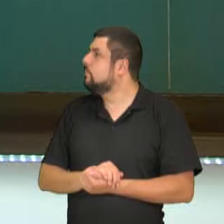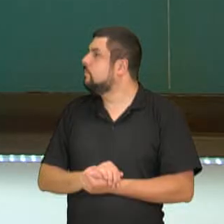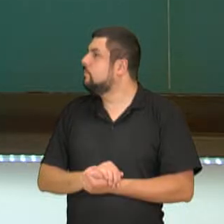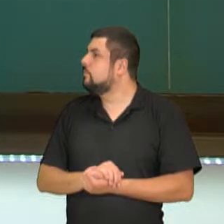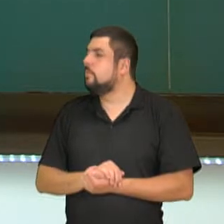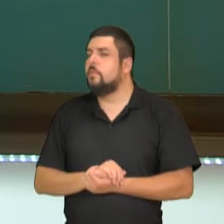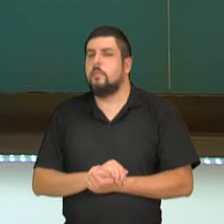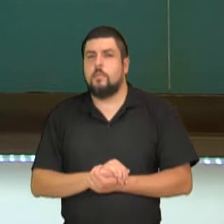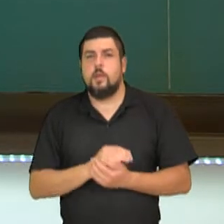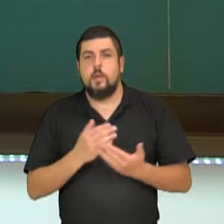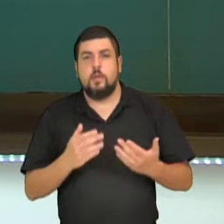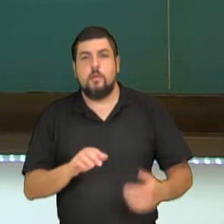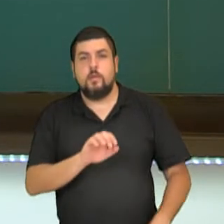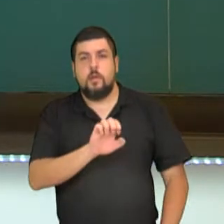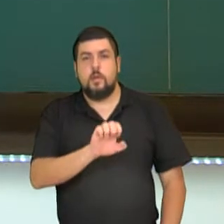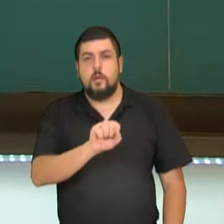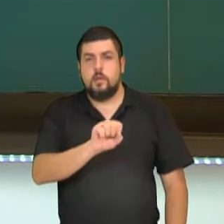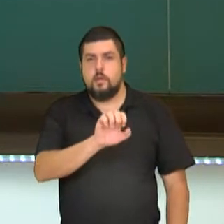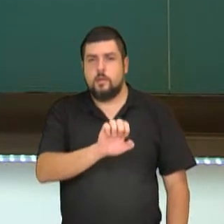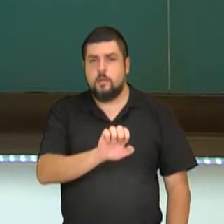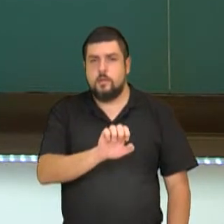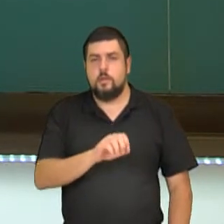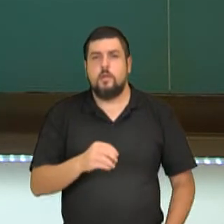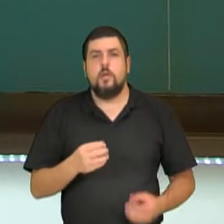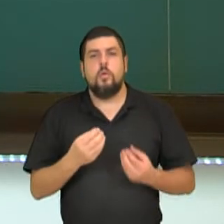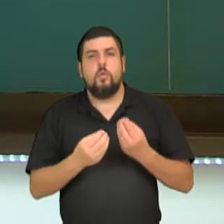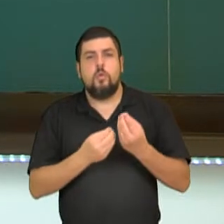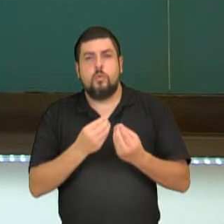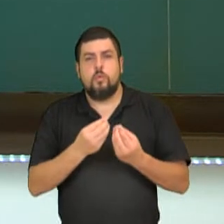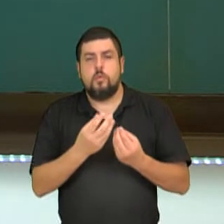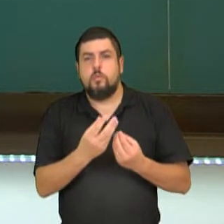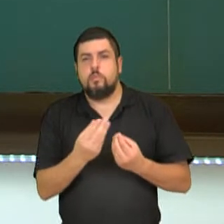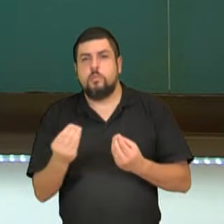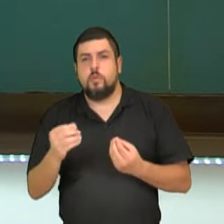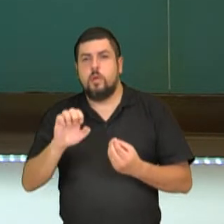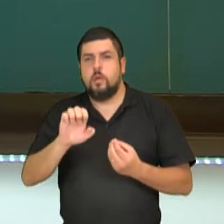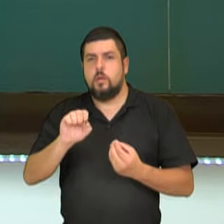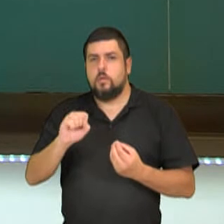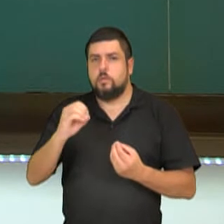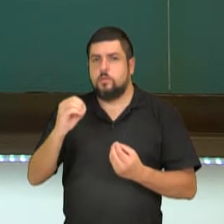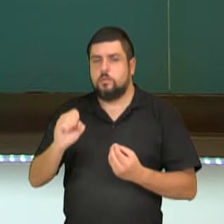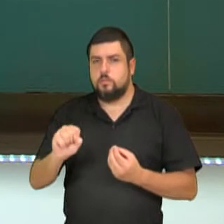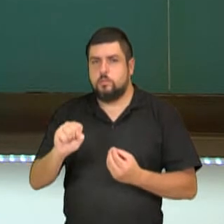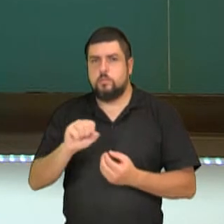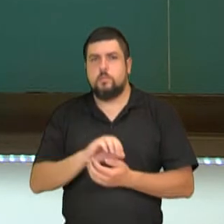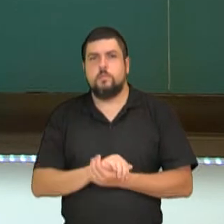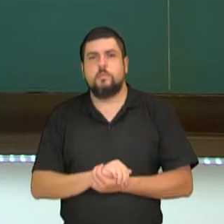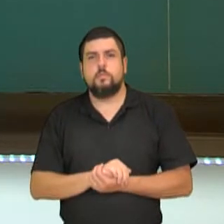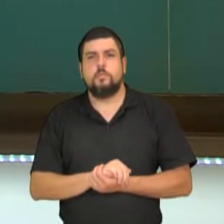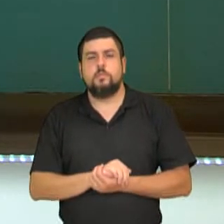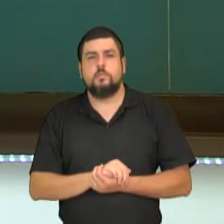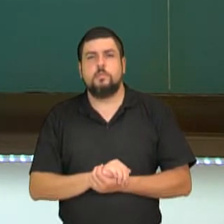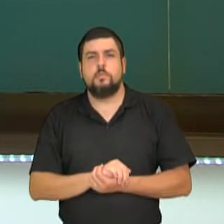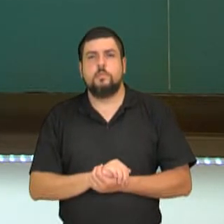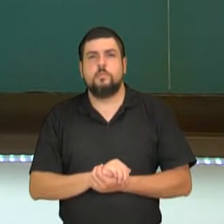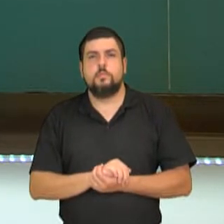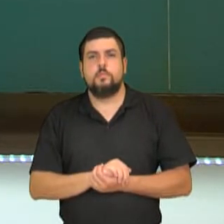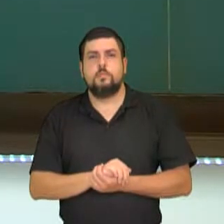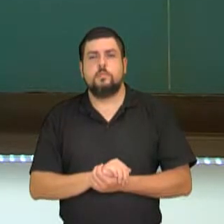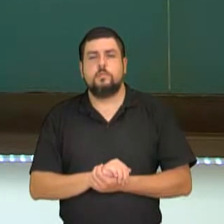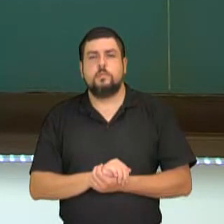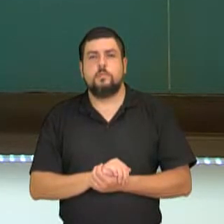quando passo para o plural, se quedou esses, ficou esses. Agora nós vamos ver os